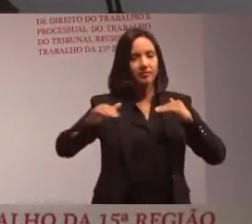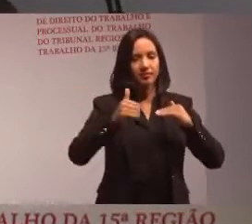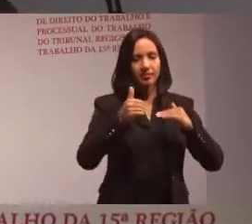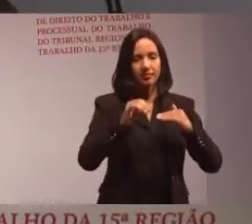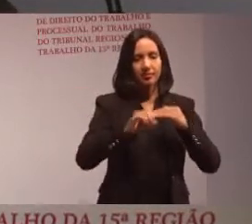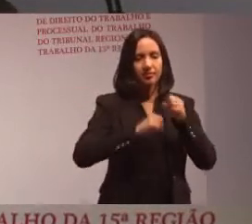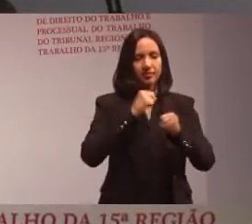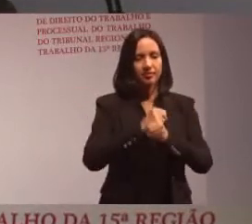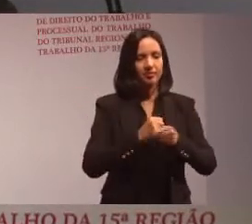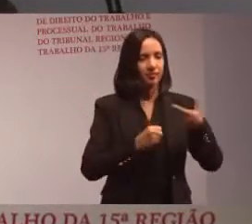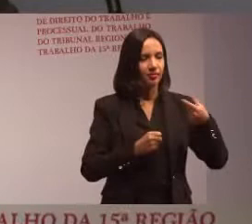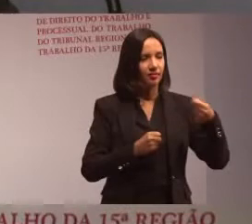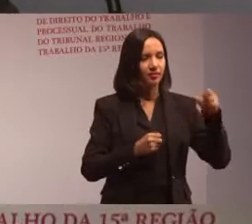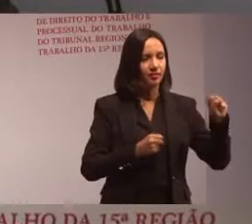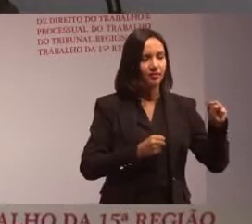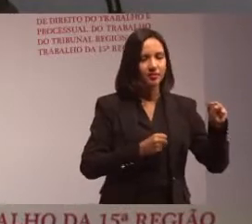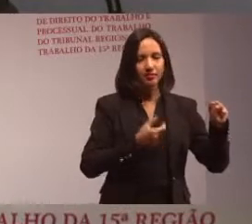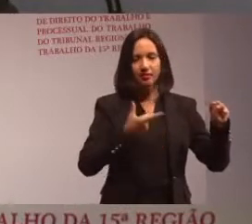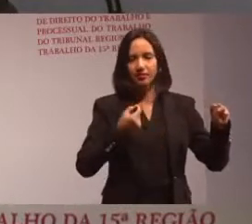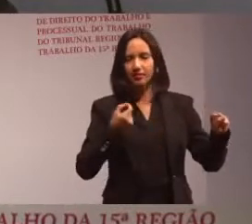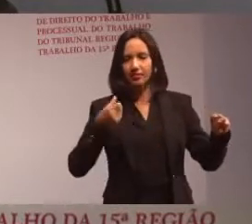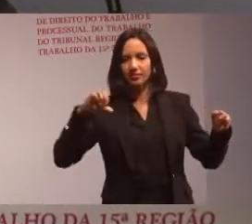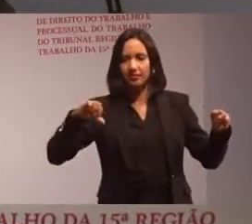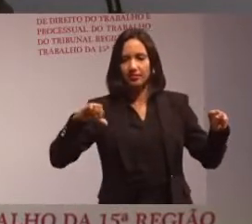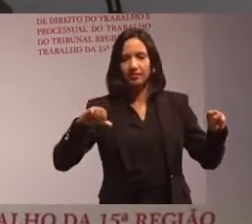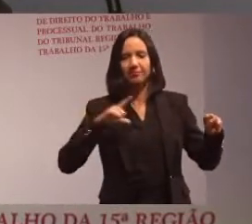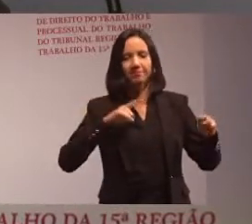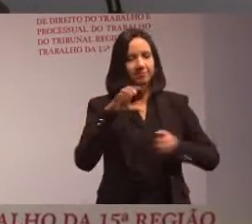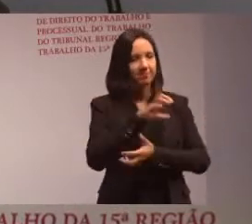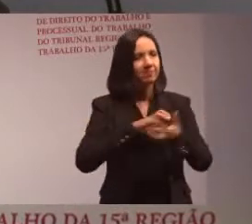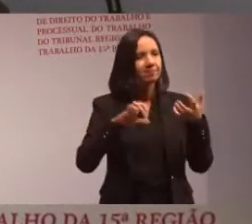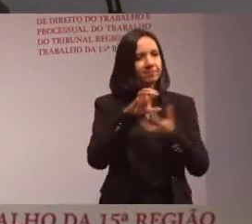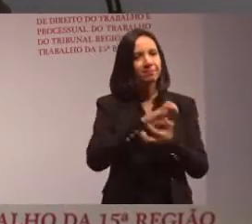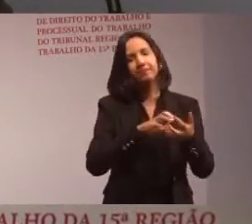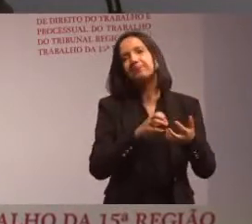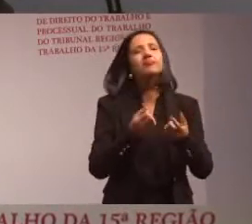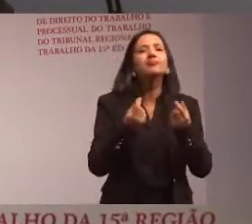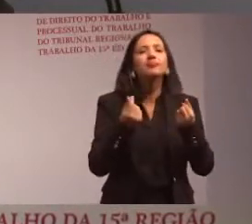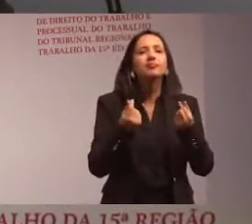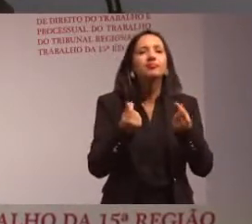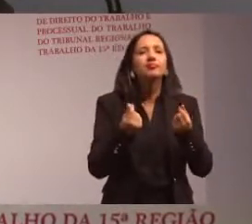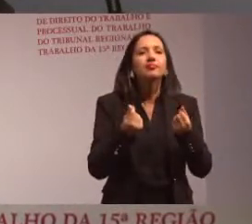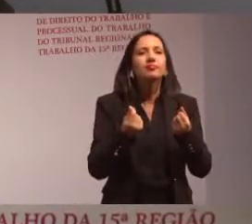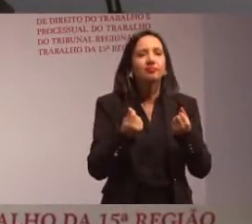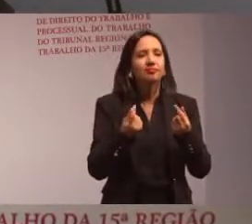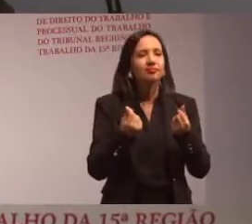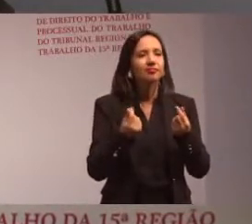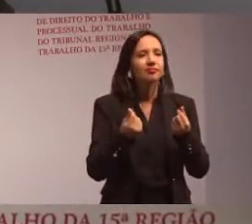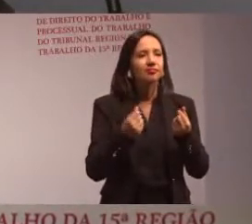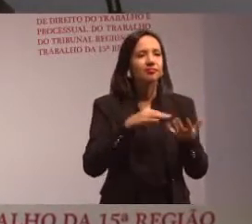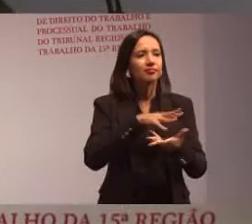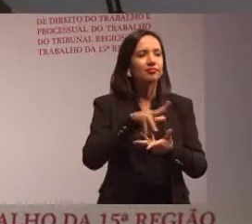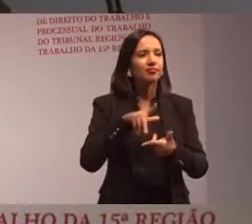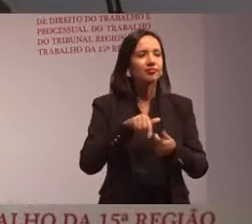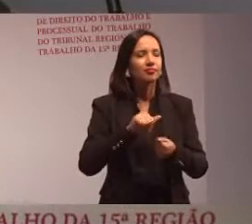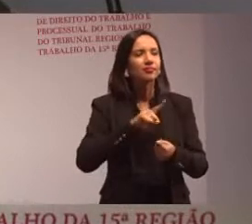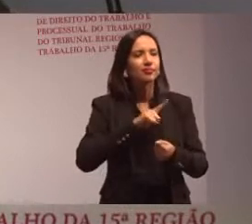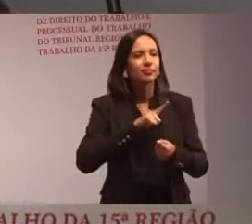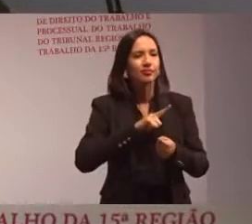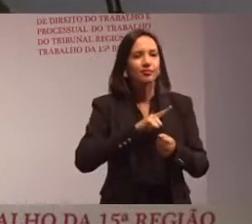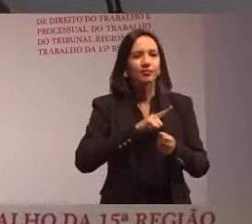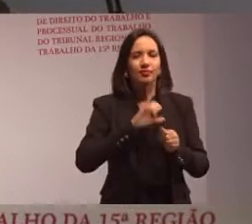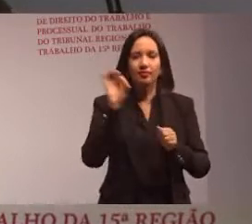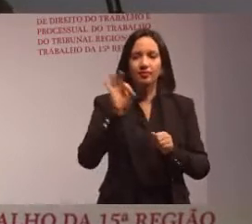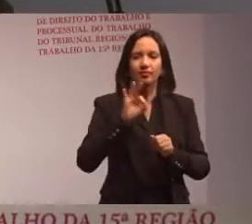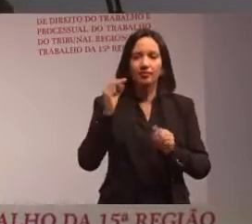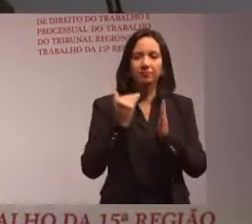2008, 2009, quando a gente tem a grande crise econômica mundial, o Brasil tinha uma taxa de crescimento bastante alta naquela